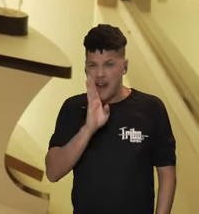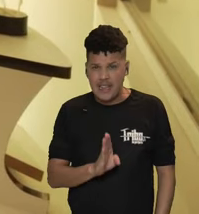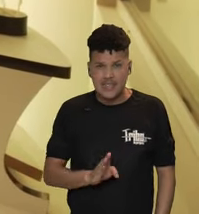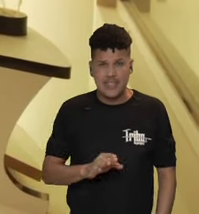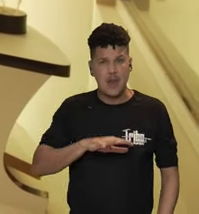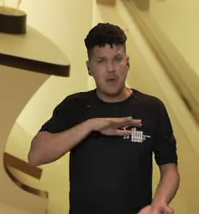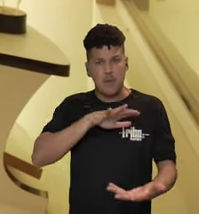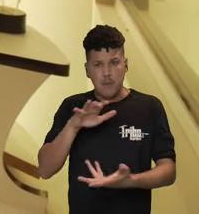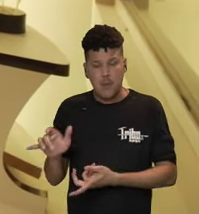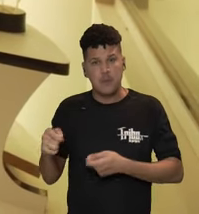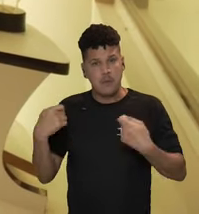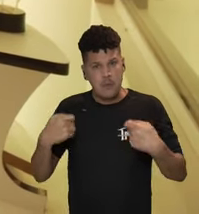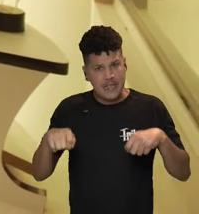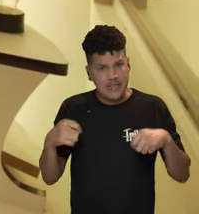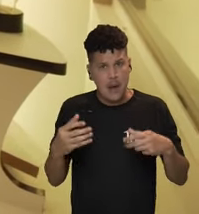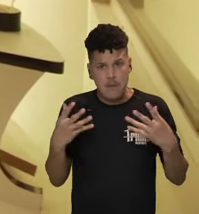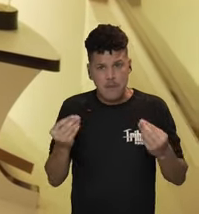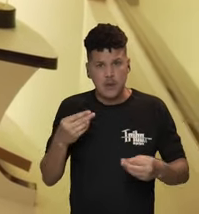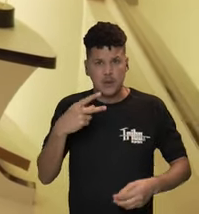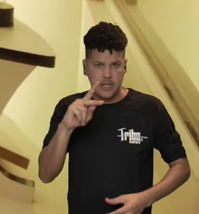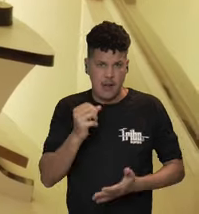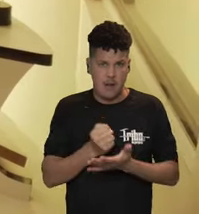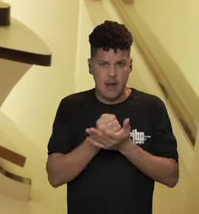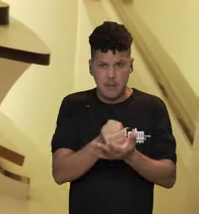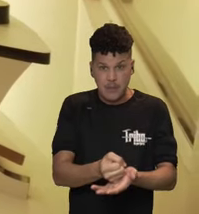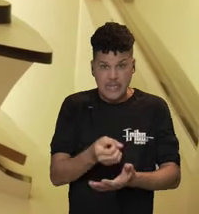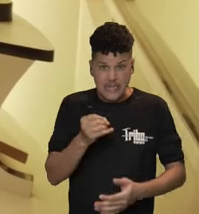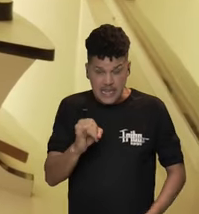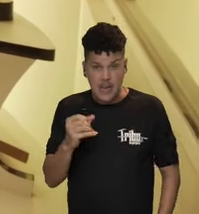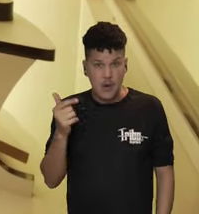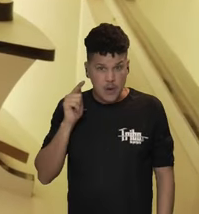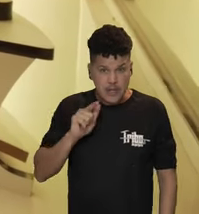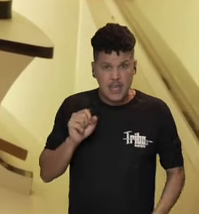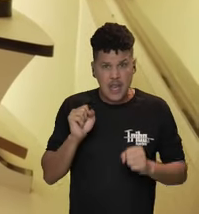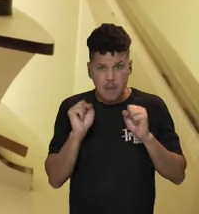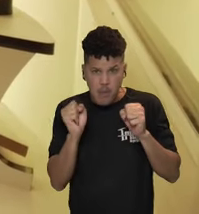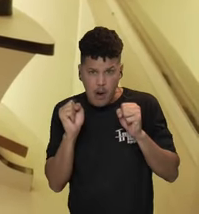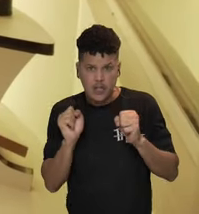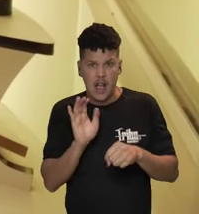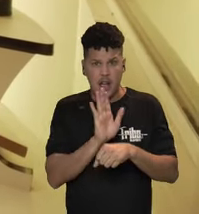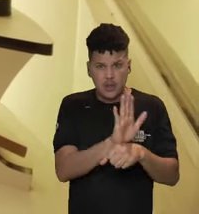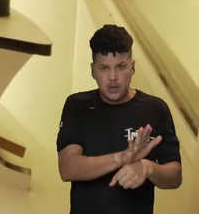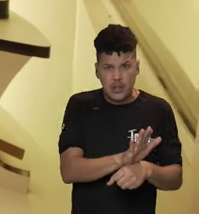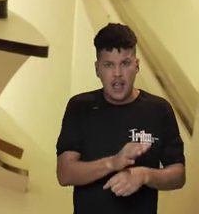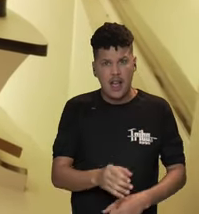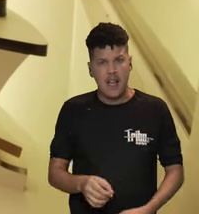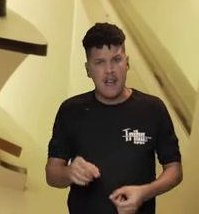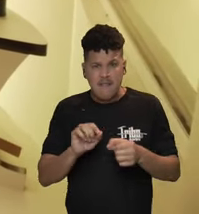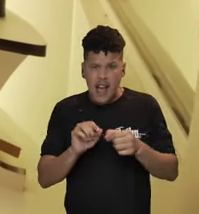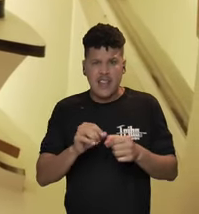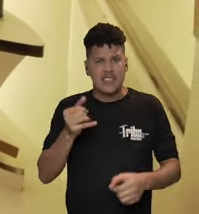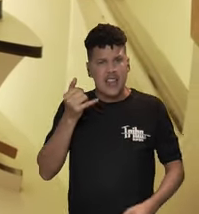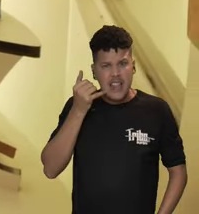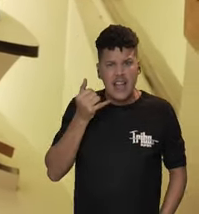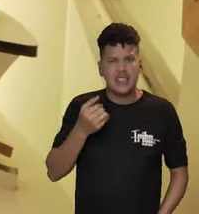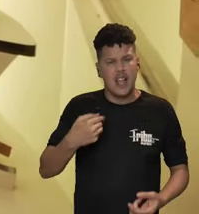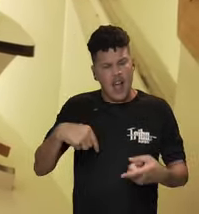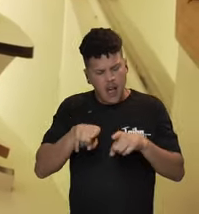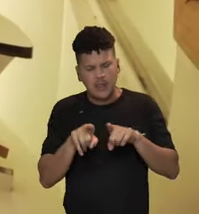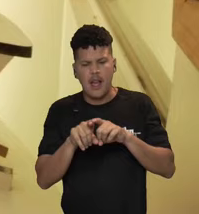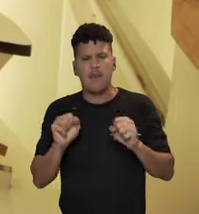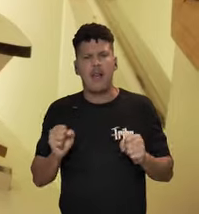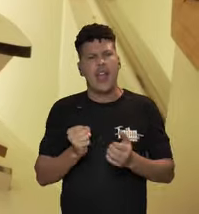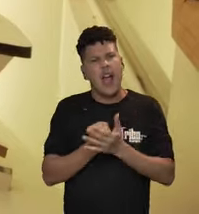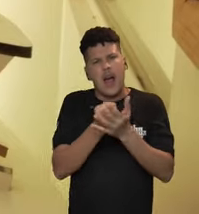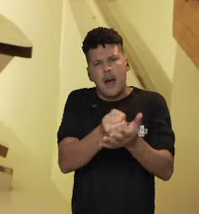precisando bastante da sua ajuda, se você tiver condições, beleza? Se você não tiver condição, mano, sei lá, faz uma ligação de apoio. Porra,